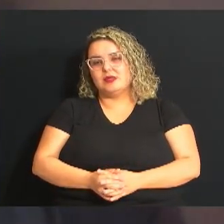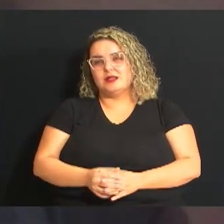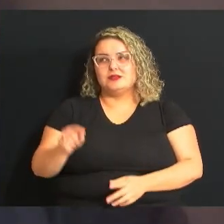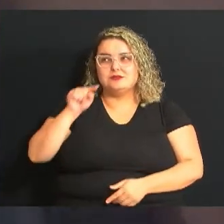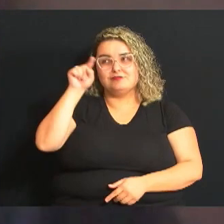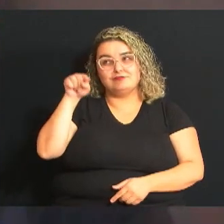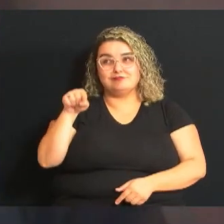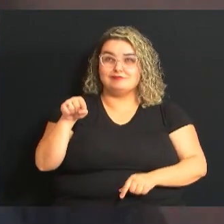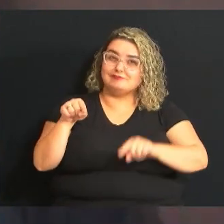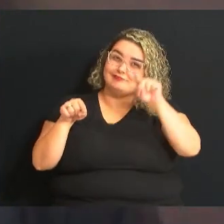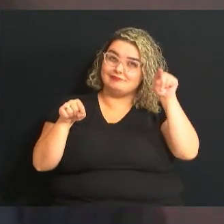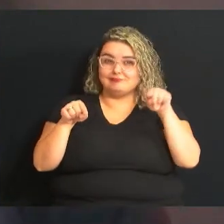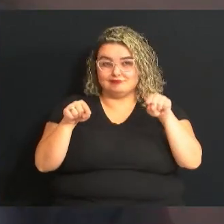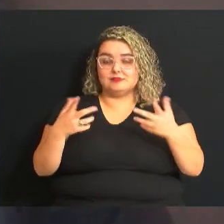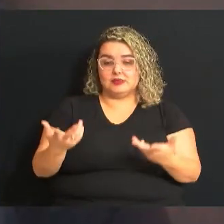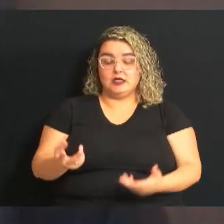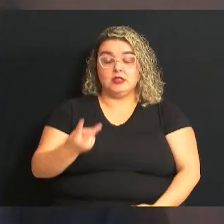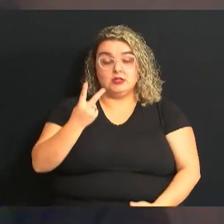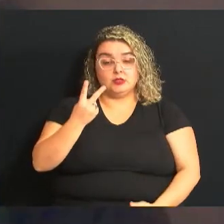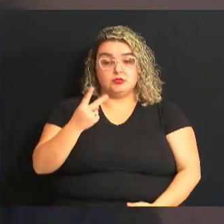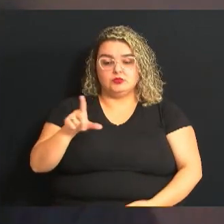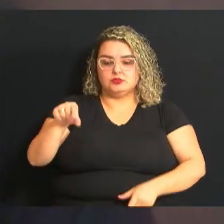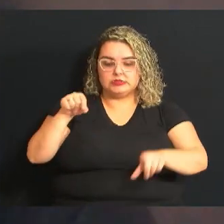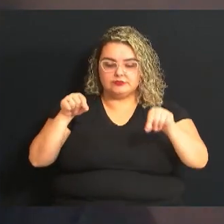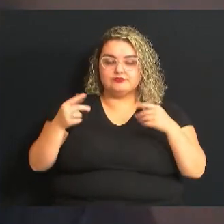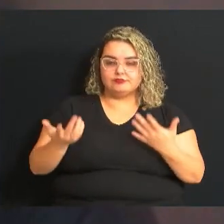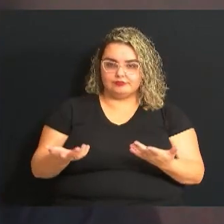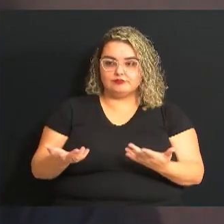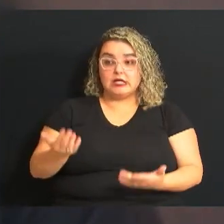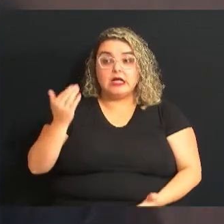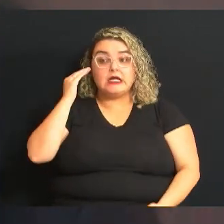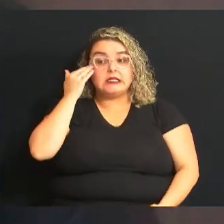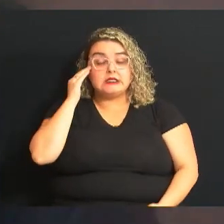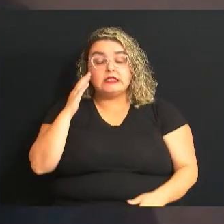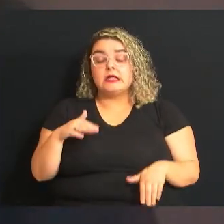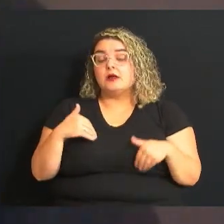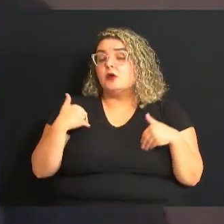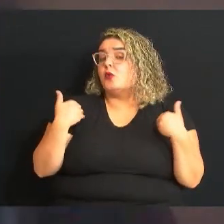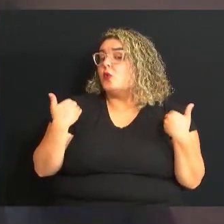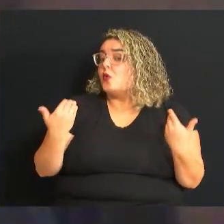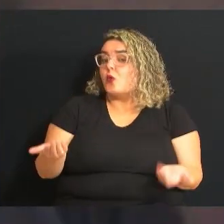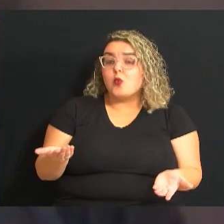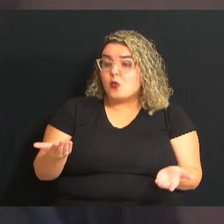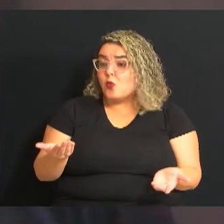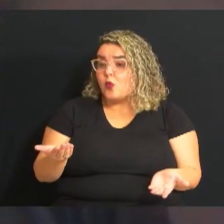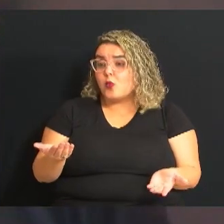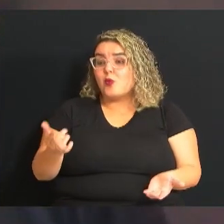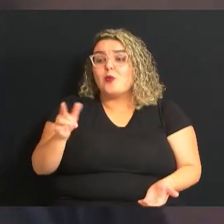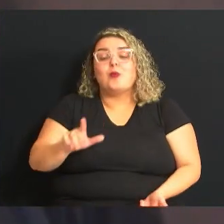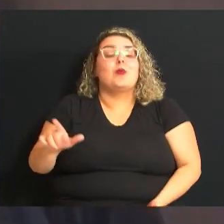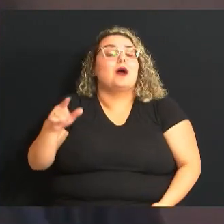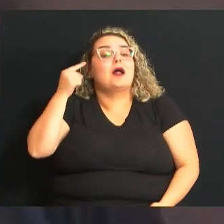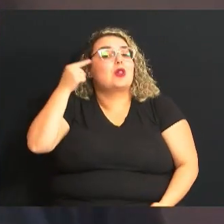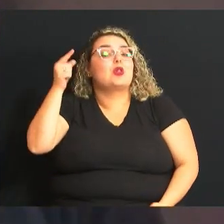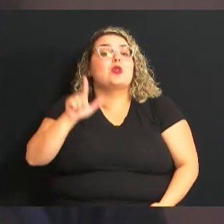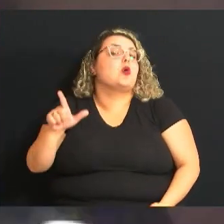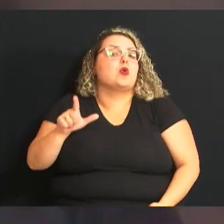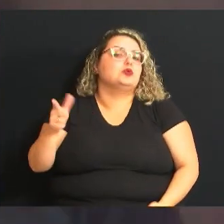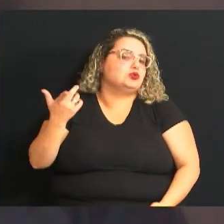lá, aplica uma prova para ver se os alunos aprenderam ou não, né? Uma prova externa, né? Então, gente, eu acho que